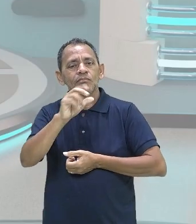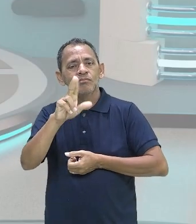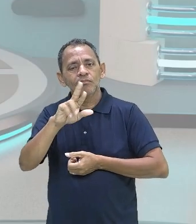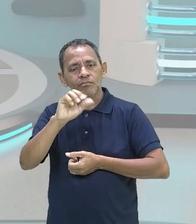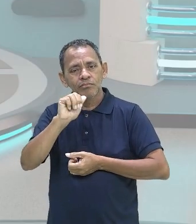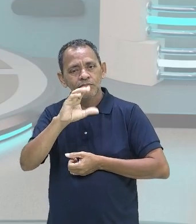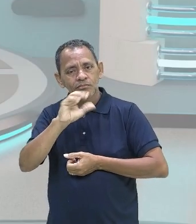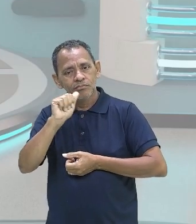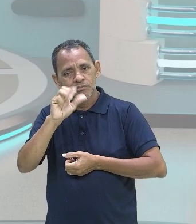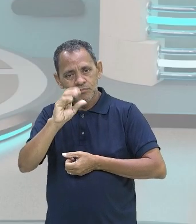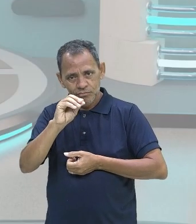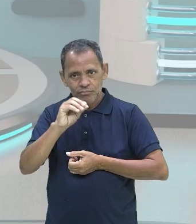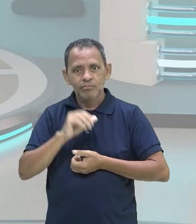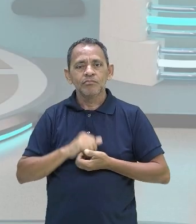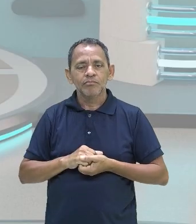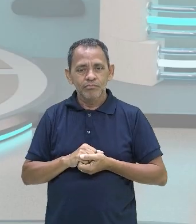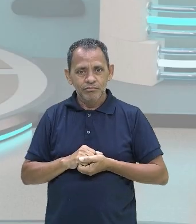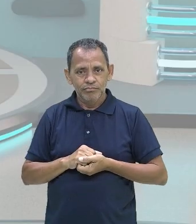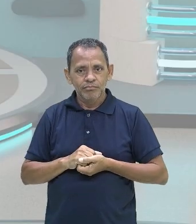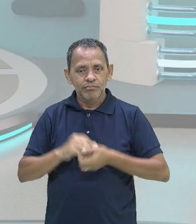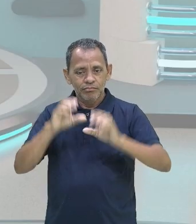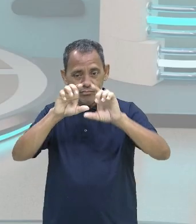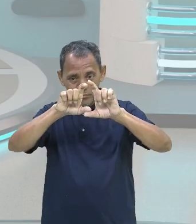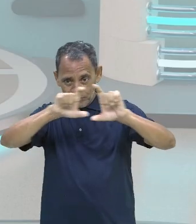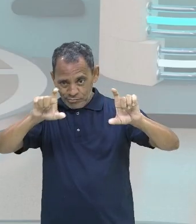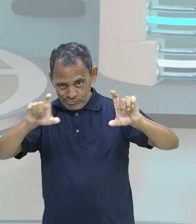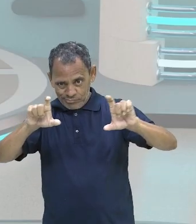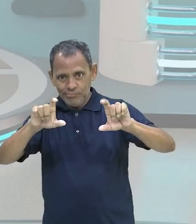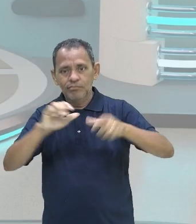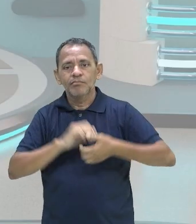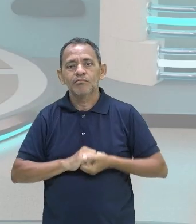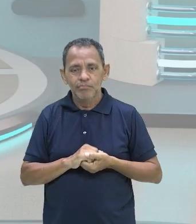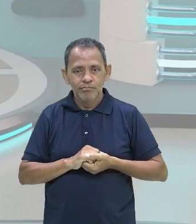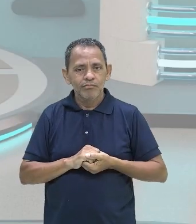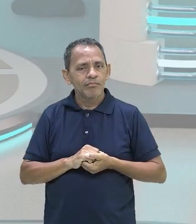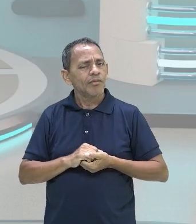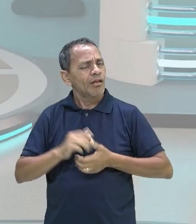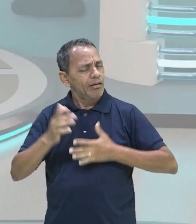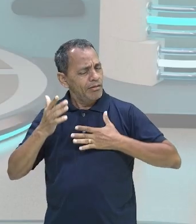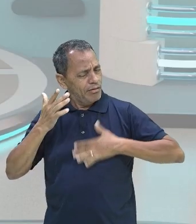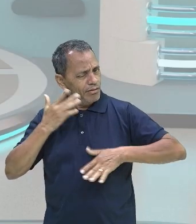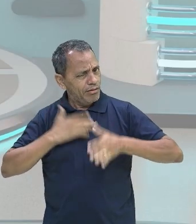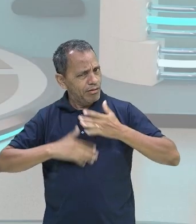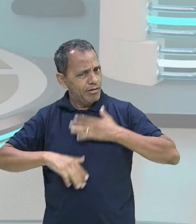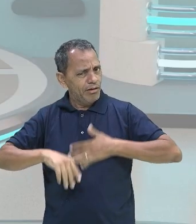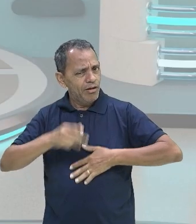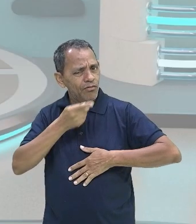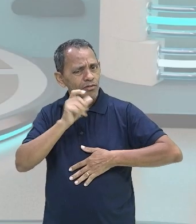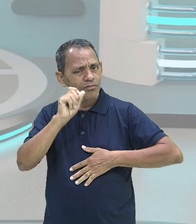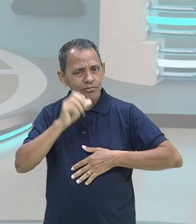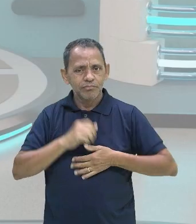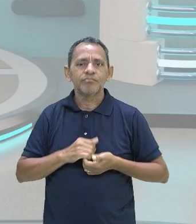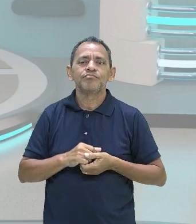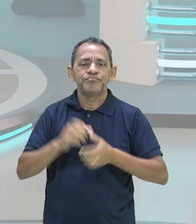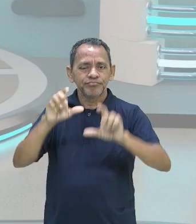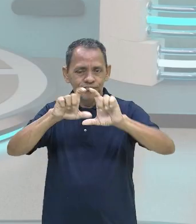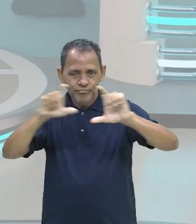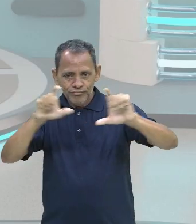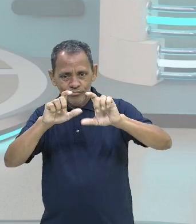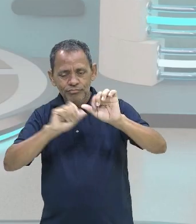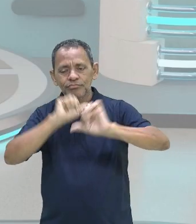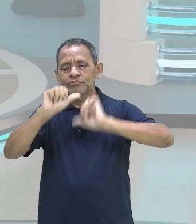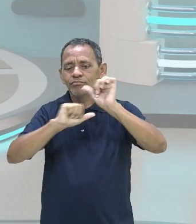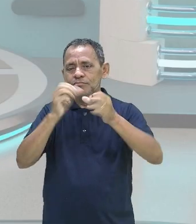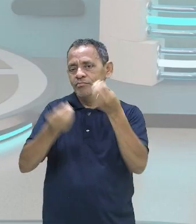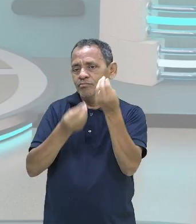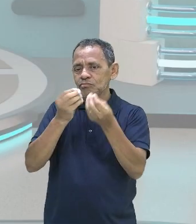fiquem calmos e vamos nos lembrar que quando falamos em oração na língua portuguesa, estamos falando da forma como os enunciados